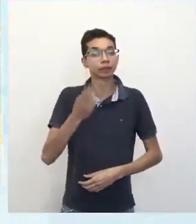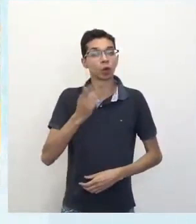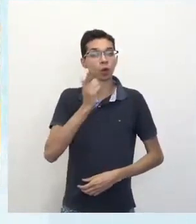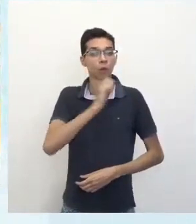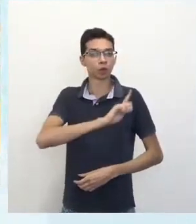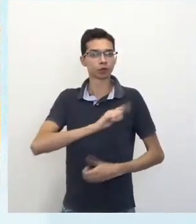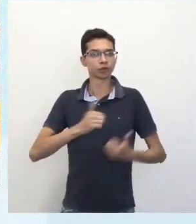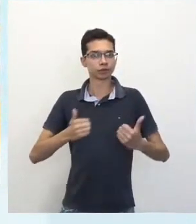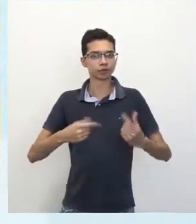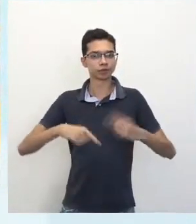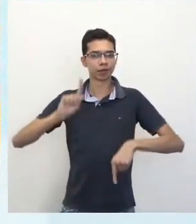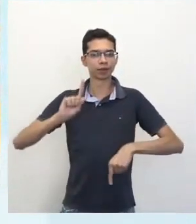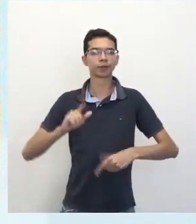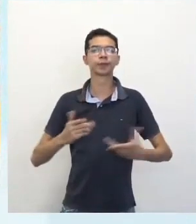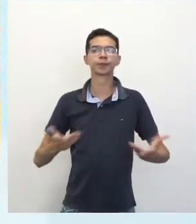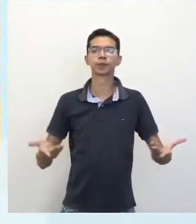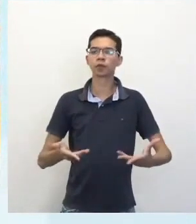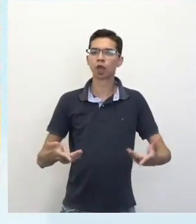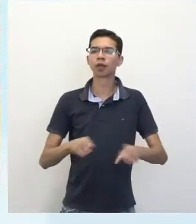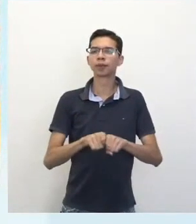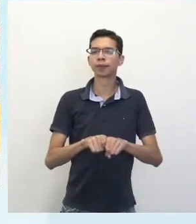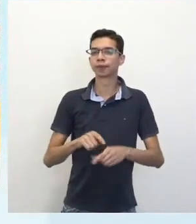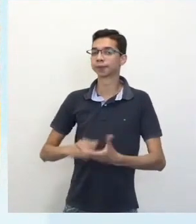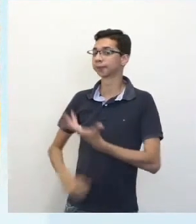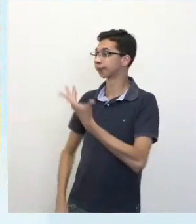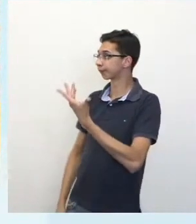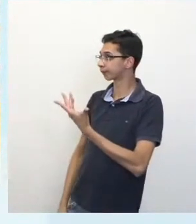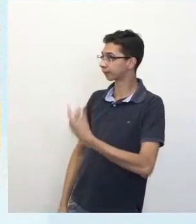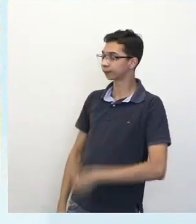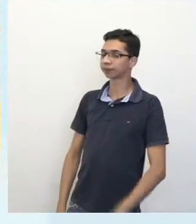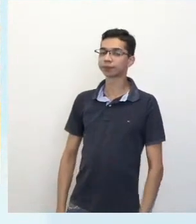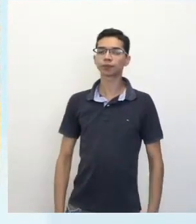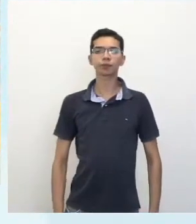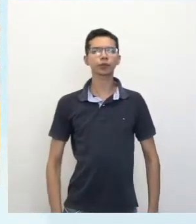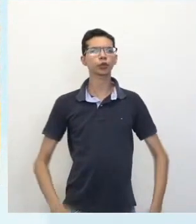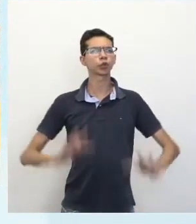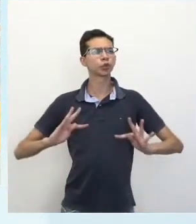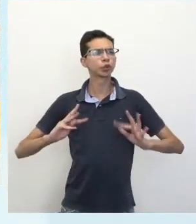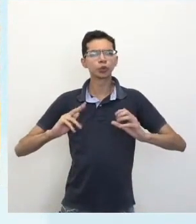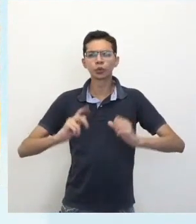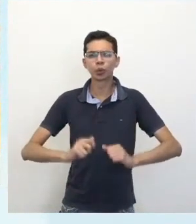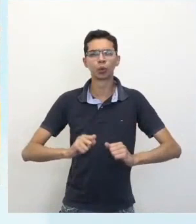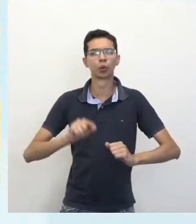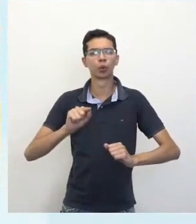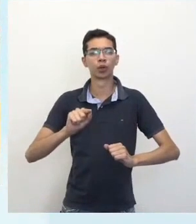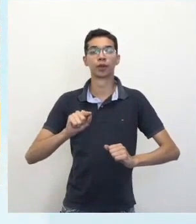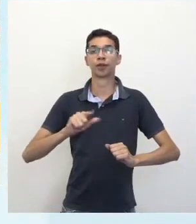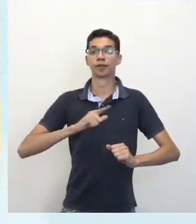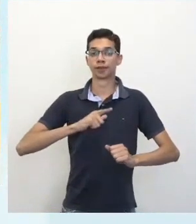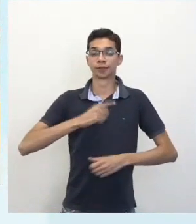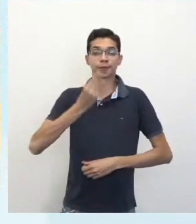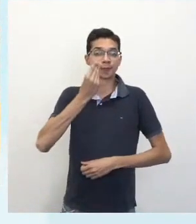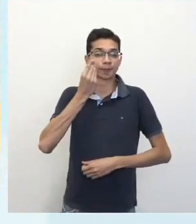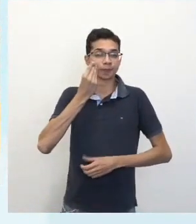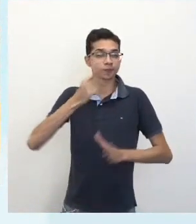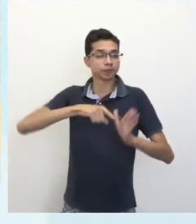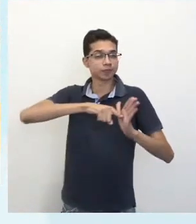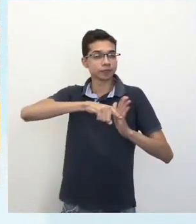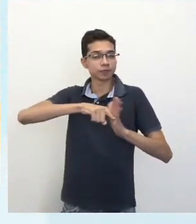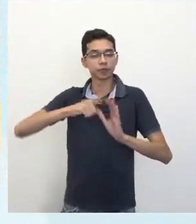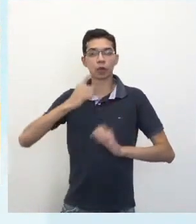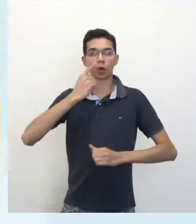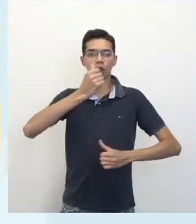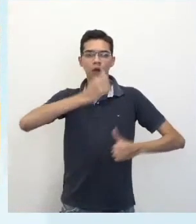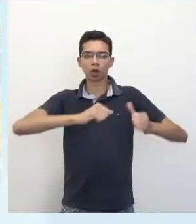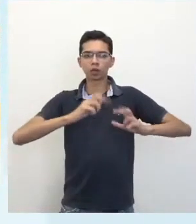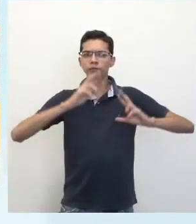né, mesmo durante as etapas de implantação, todos os elementos envolvidos vão passar por ações de testagem, verificação,